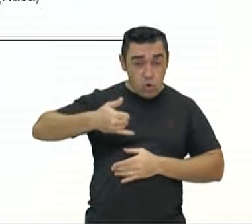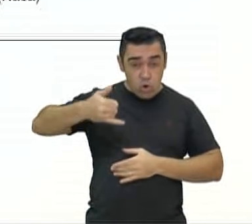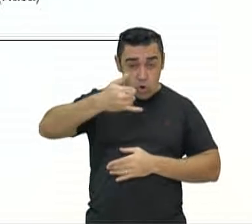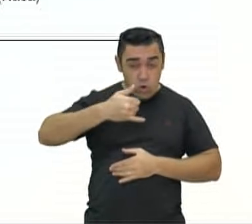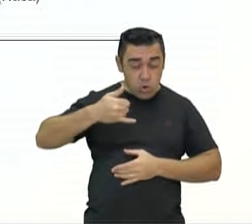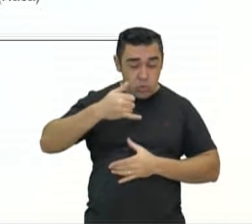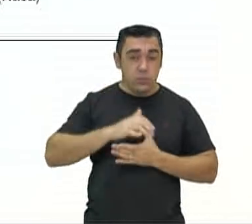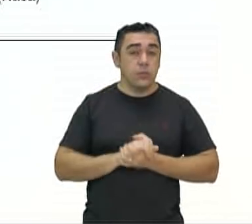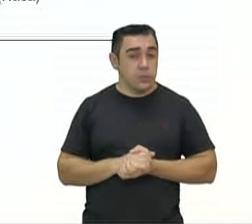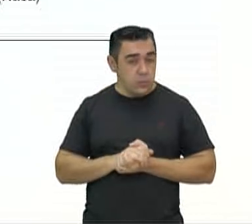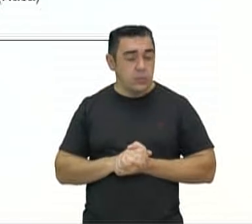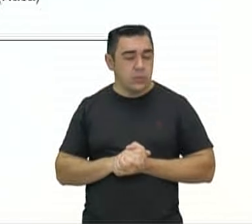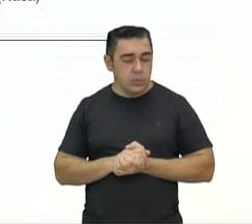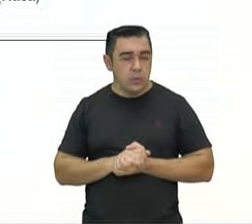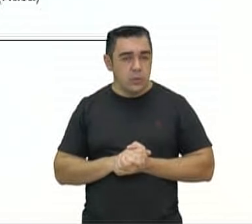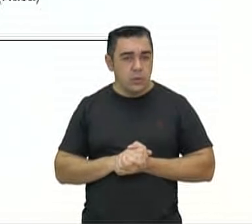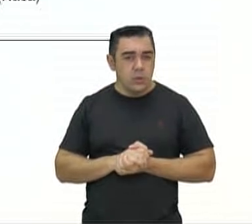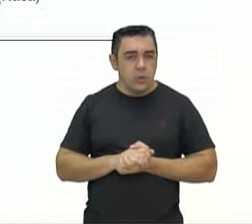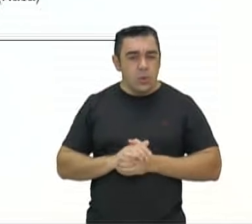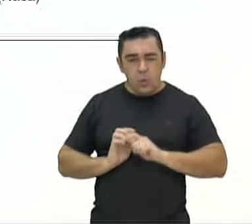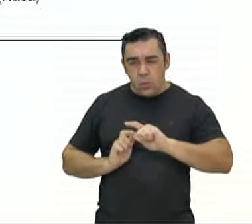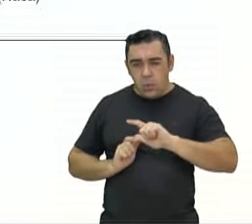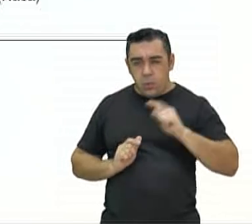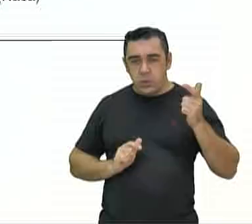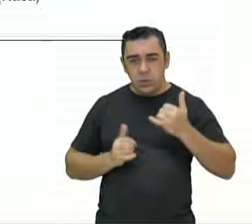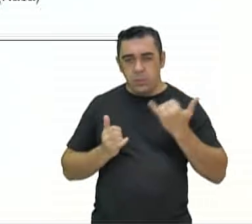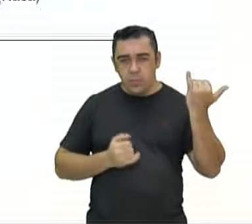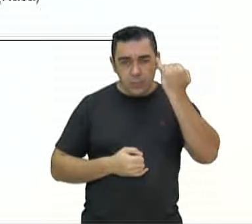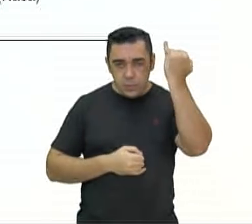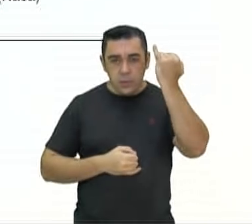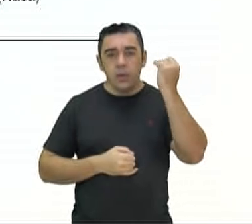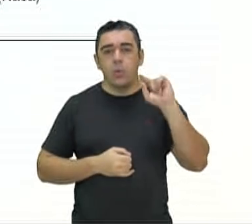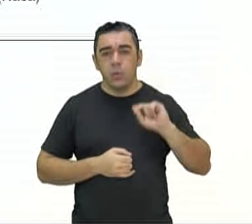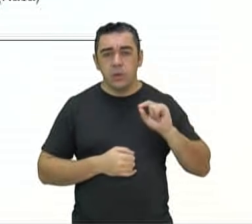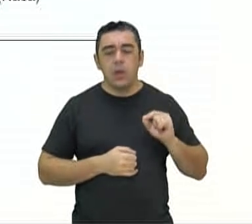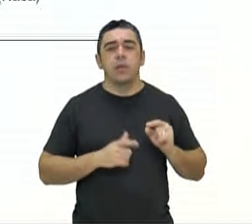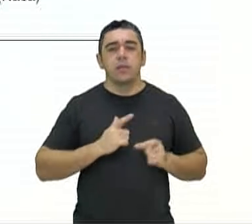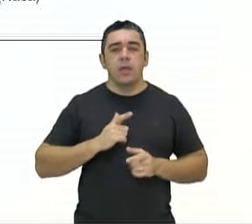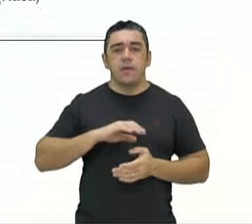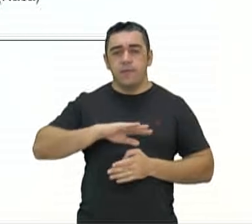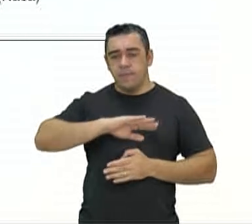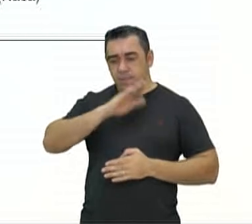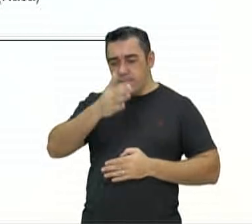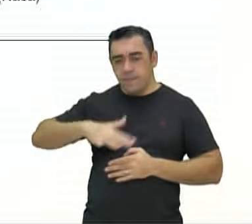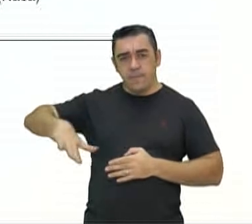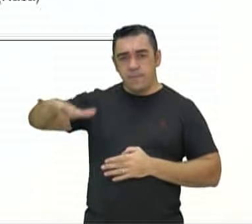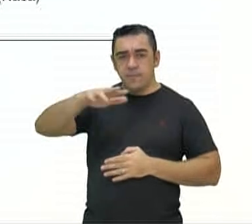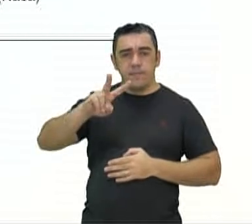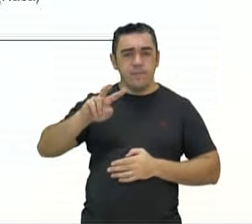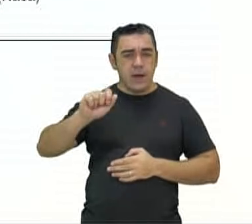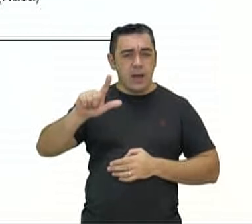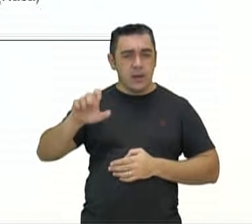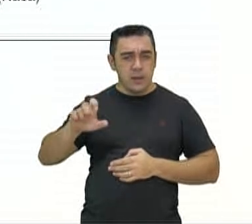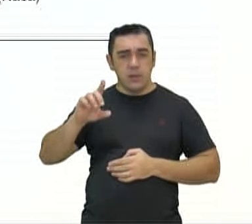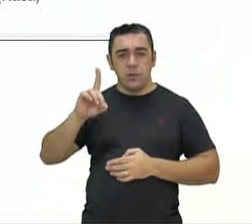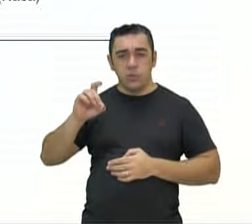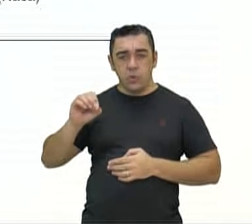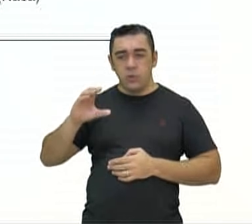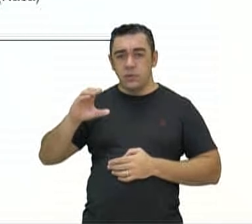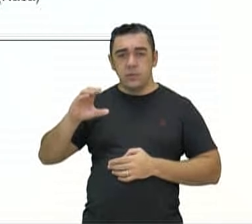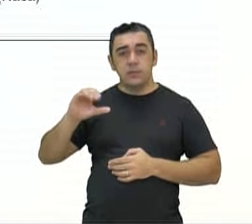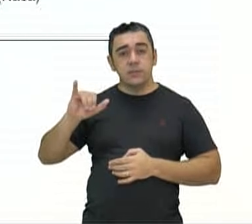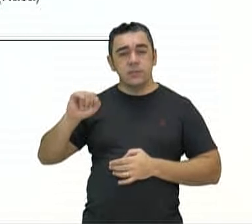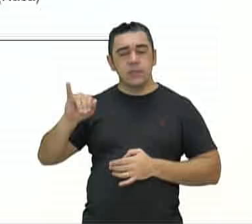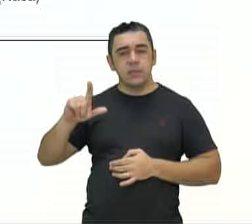naquele espaço ali, legal. Outra região importante onde tem o Vale do Silício ali, ó, Dallas, Houston, Nova Orleans,